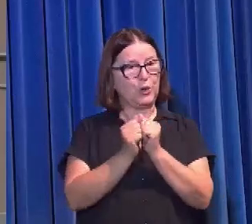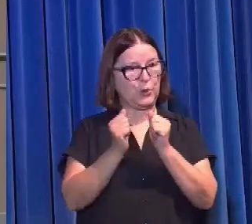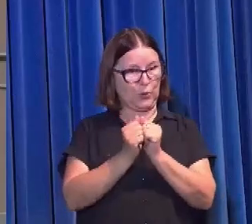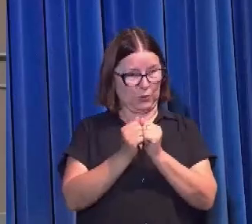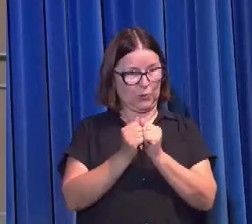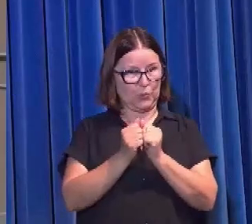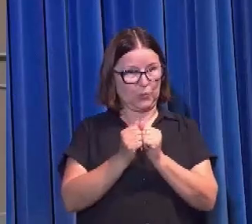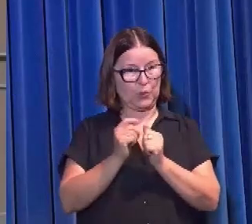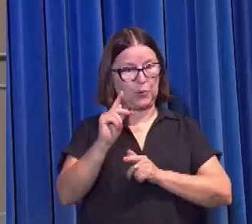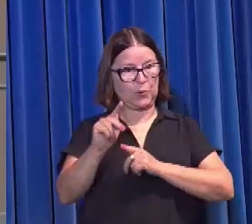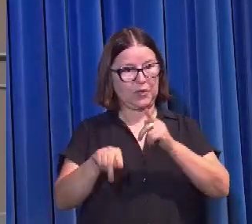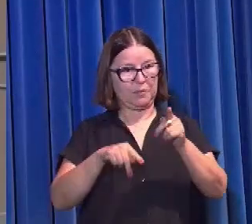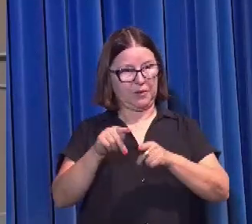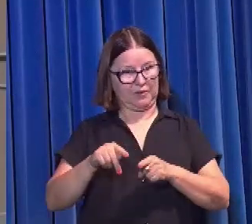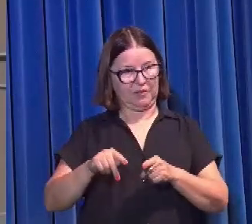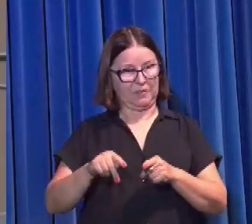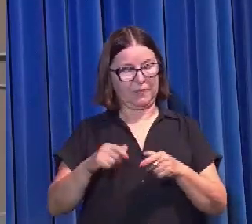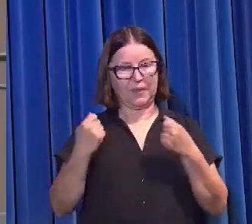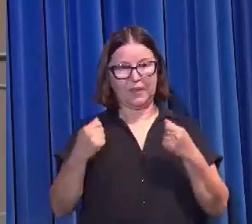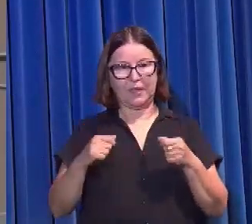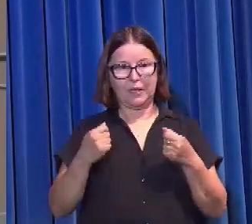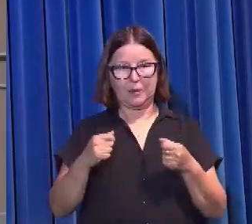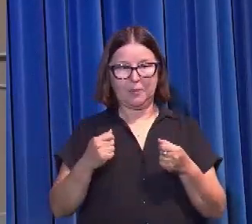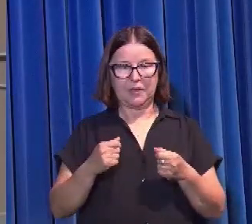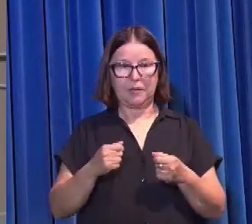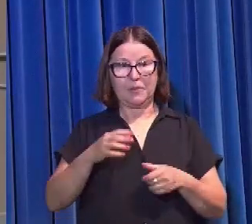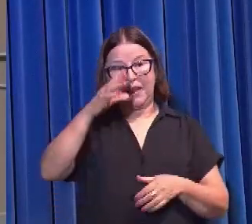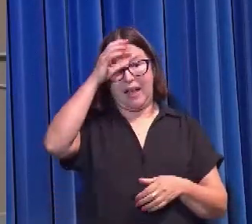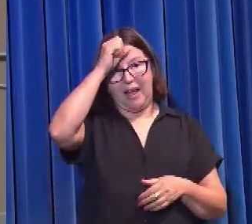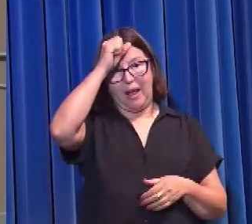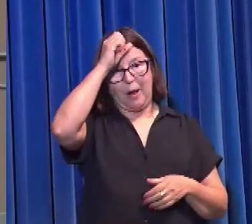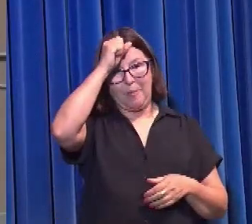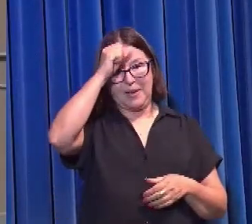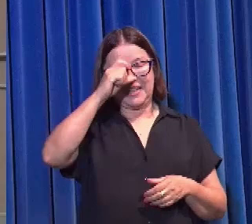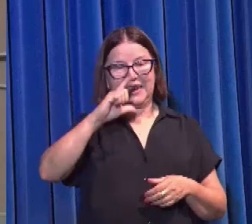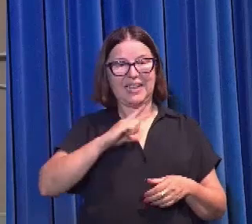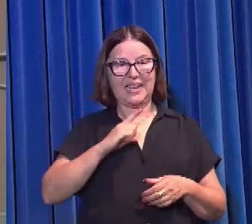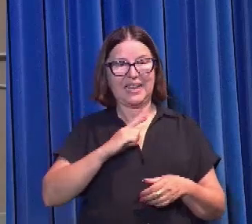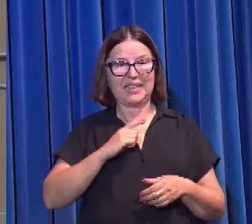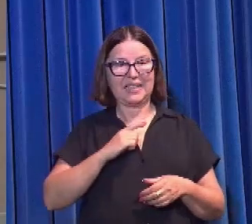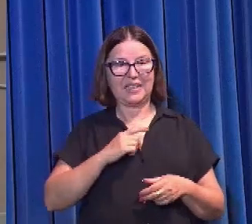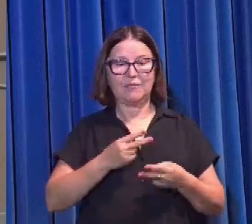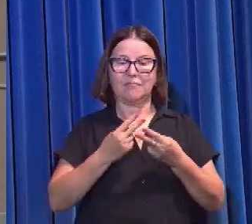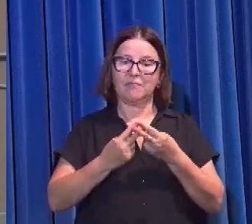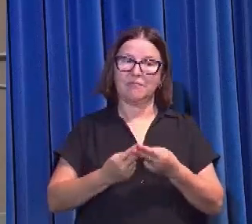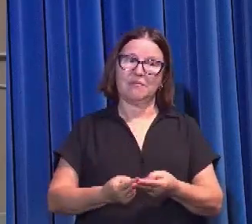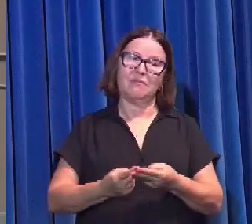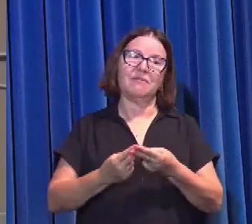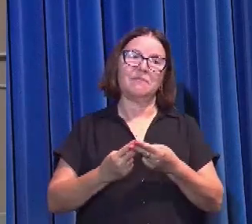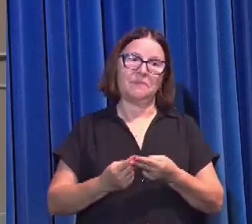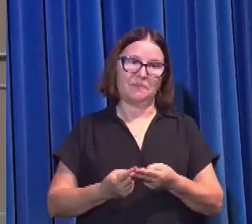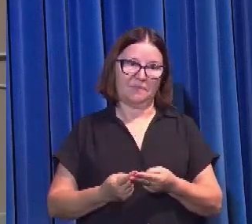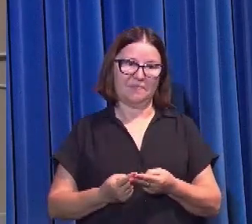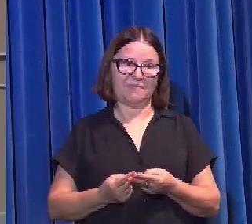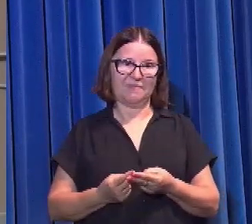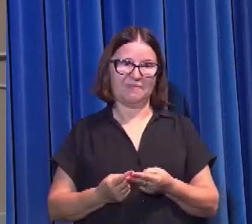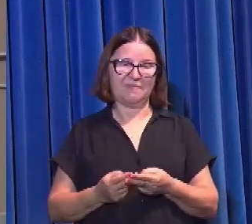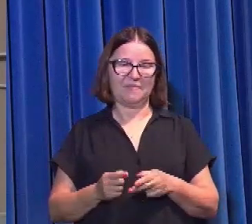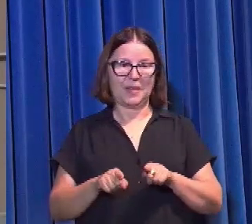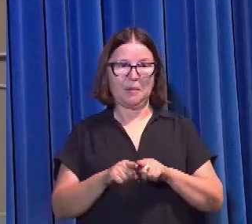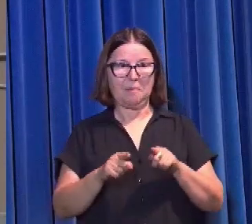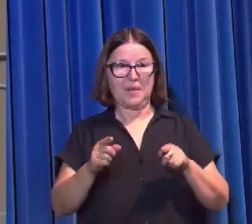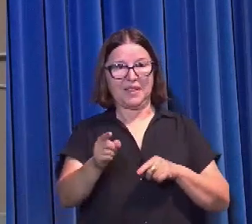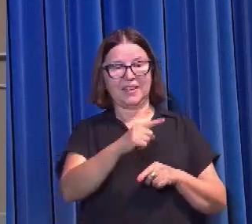nossa longanimidade. Porque o irmão vai pecar. Para que nós cresçamos em Cristo.